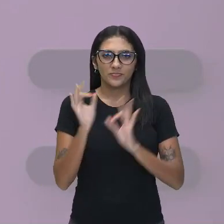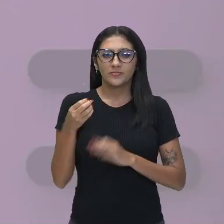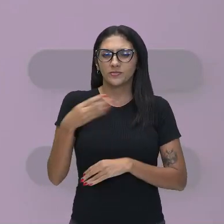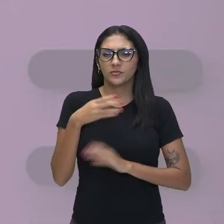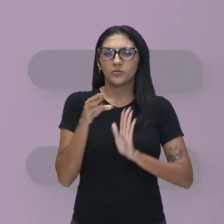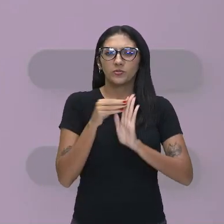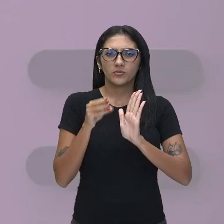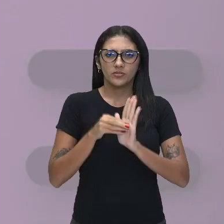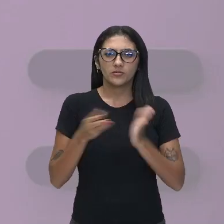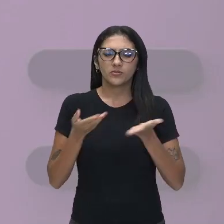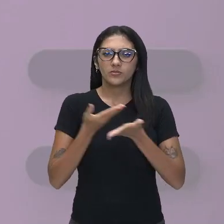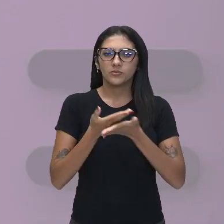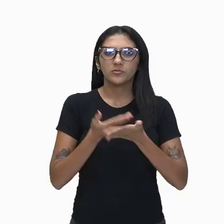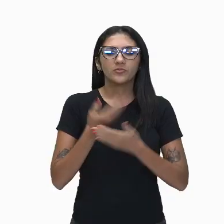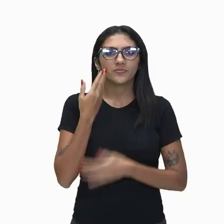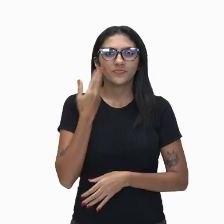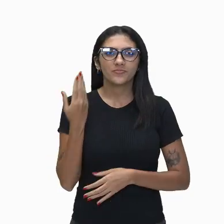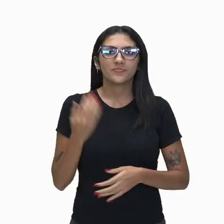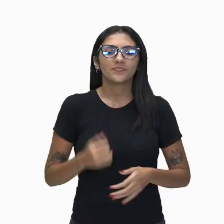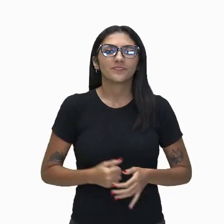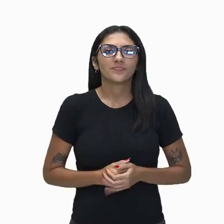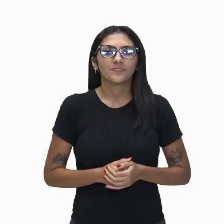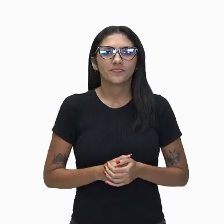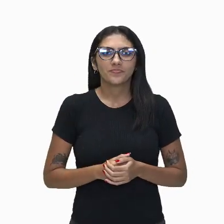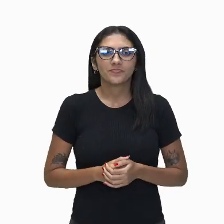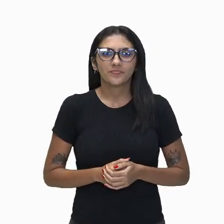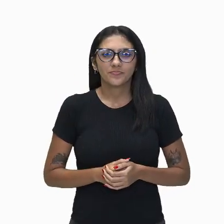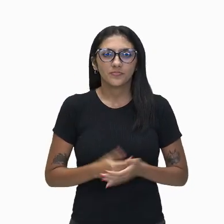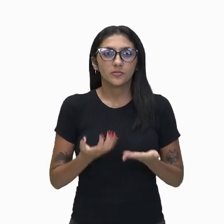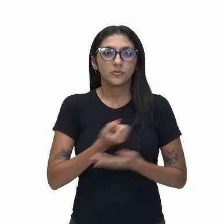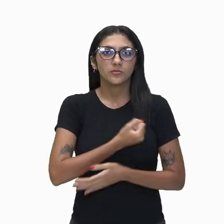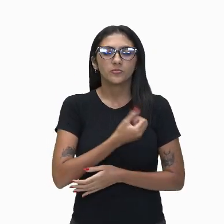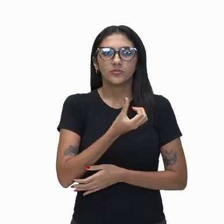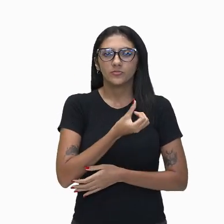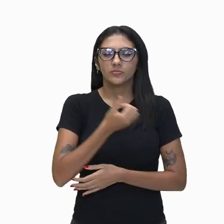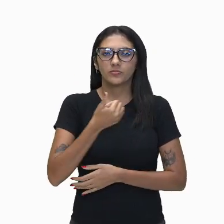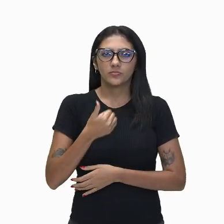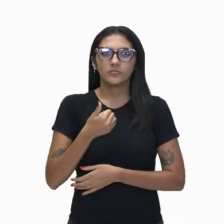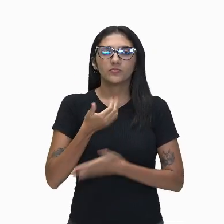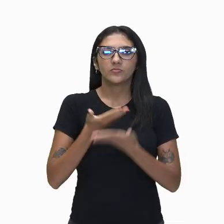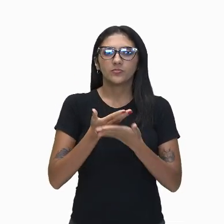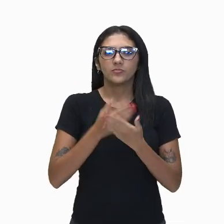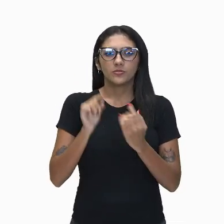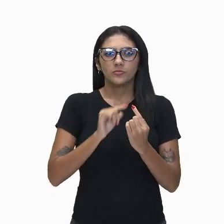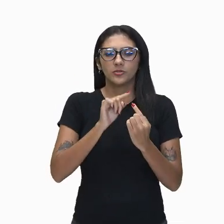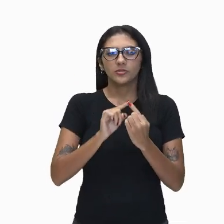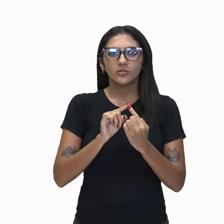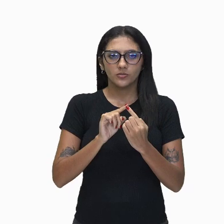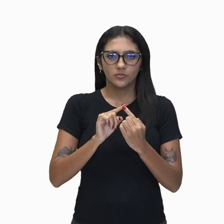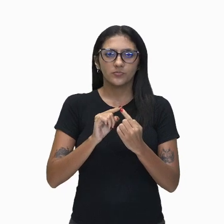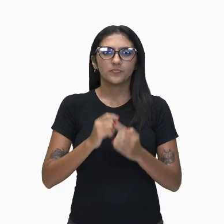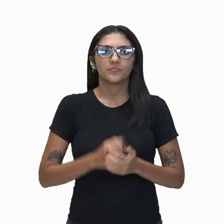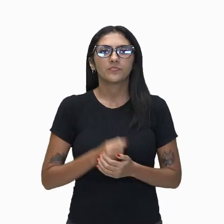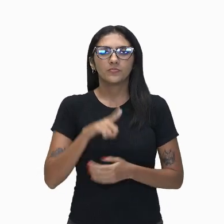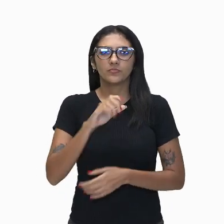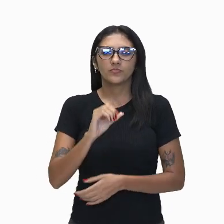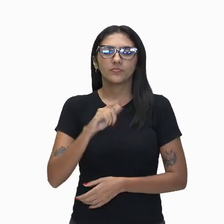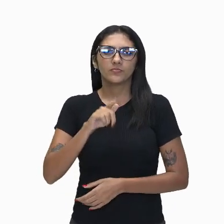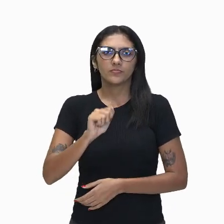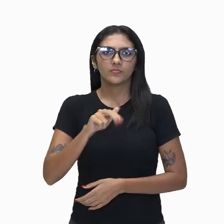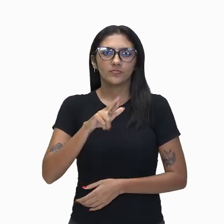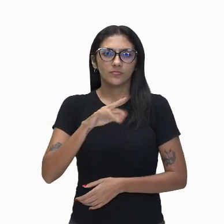nessa nossa aula de hoje. Acompanha comigo. Aula de número 61, o objeto de conhecimento é o